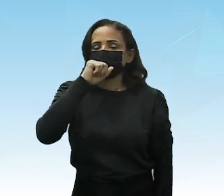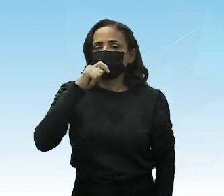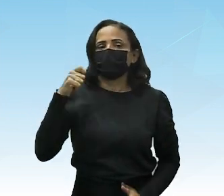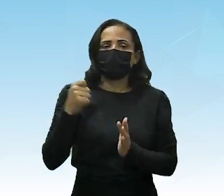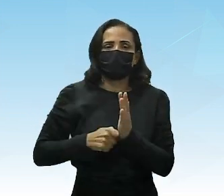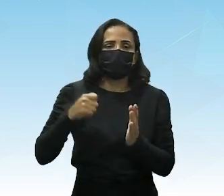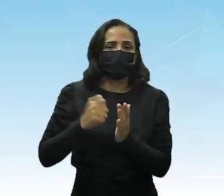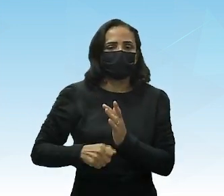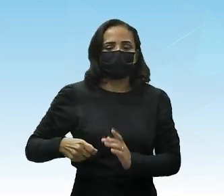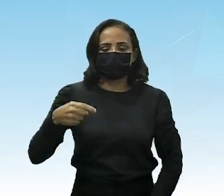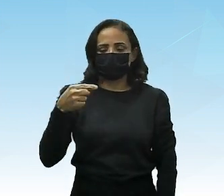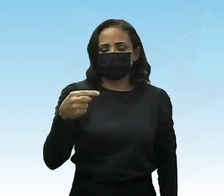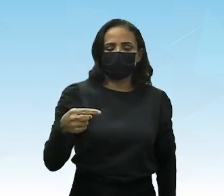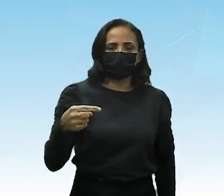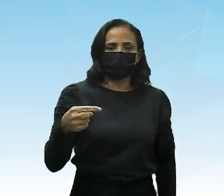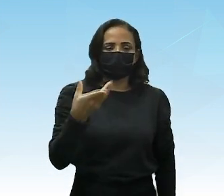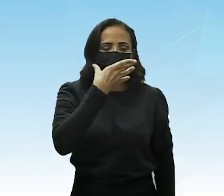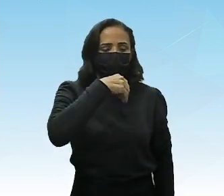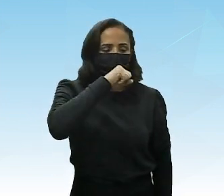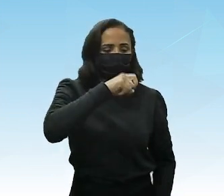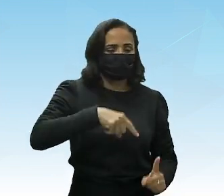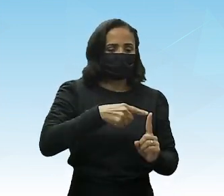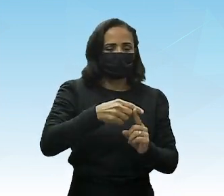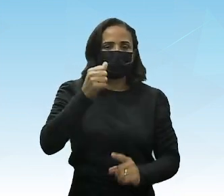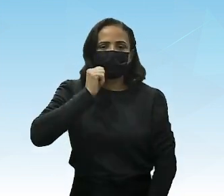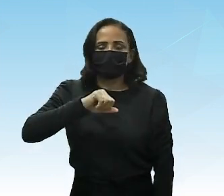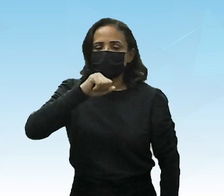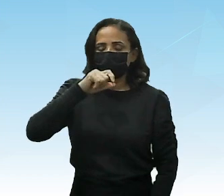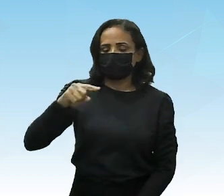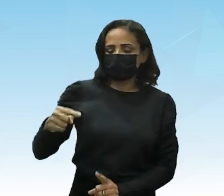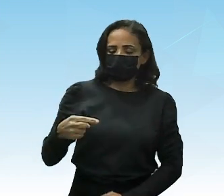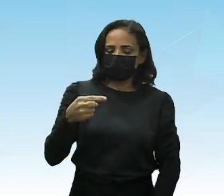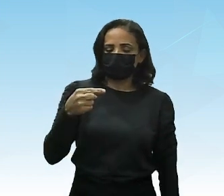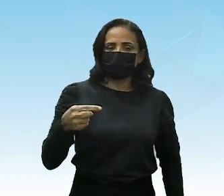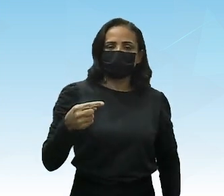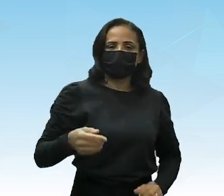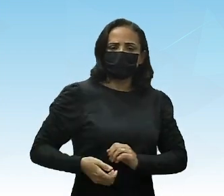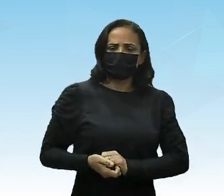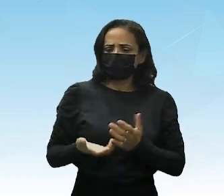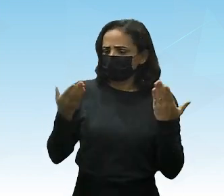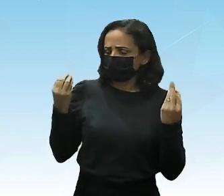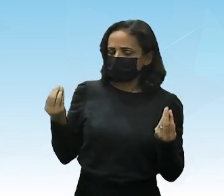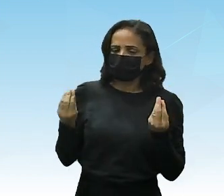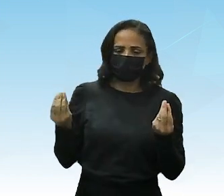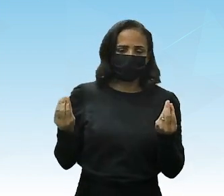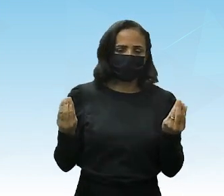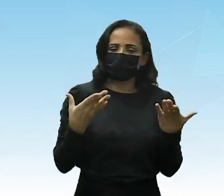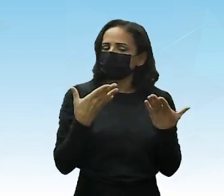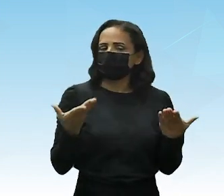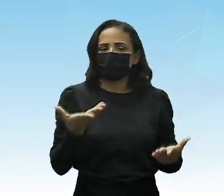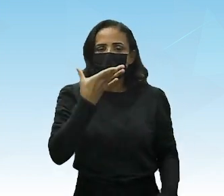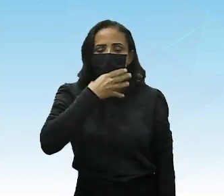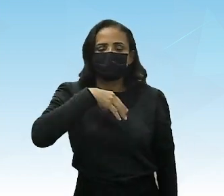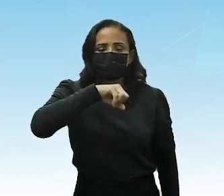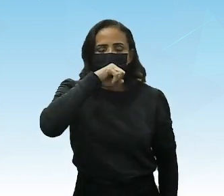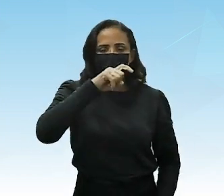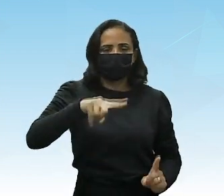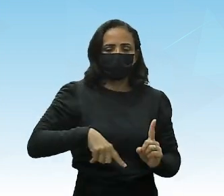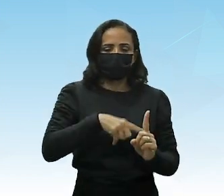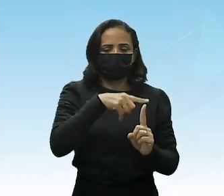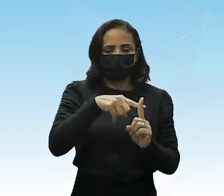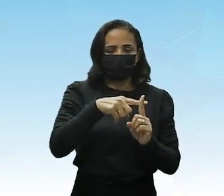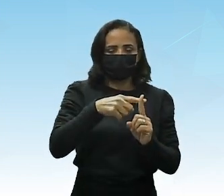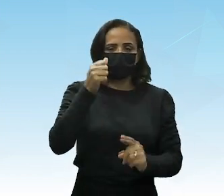obrigatoriamente, ela é negativa. Ah, mas eu queria que essa doença aparecesse com a mãe positiva. Não aparece.